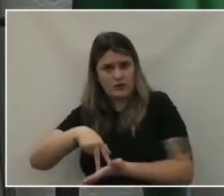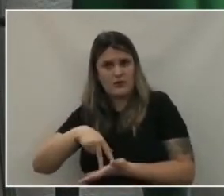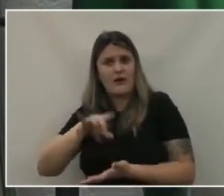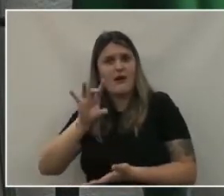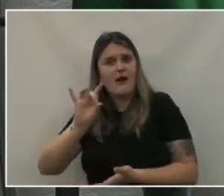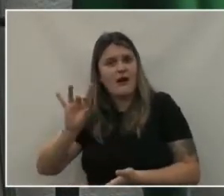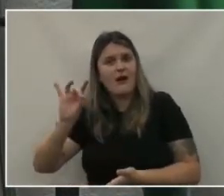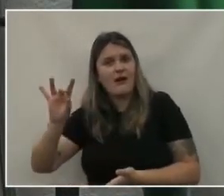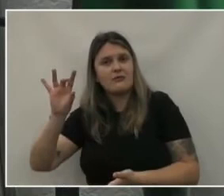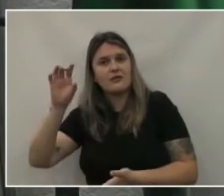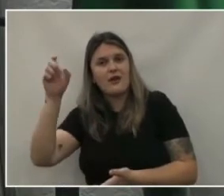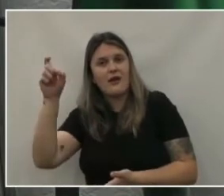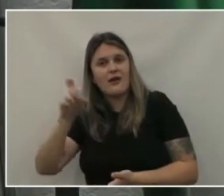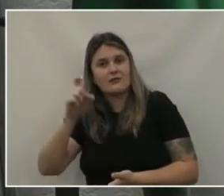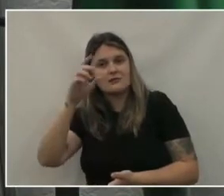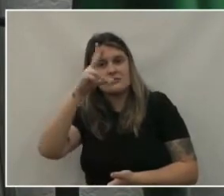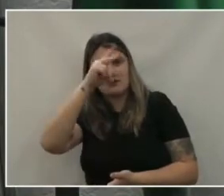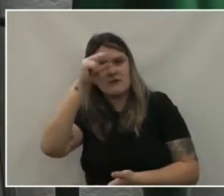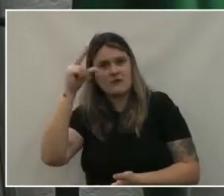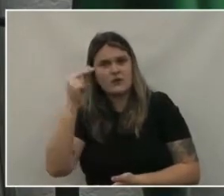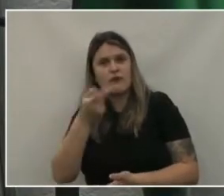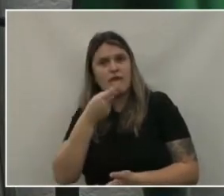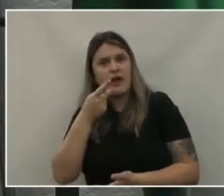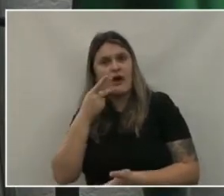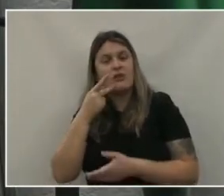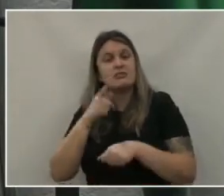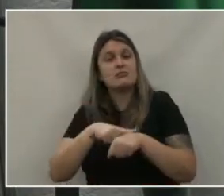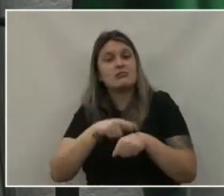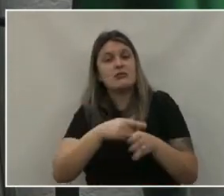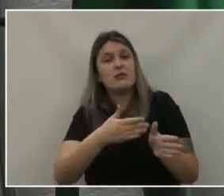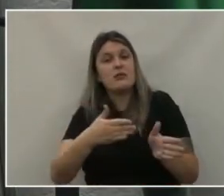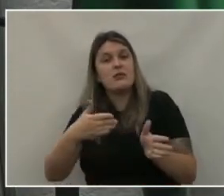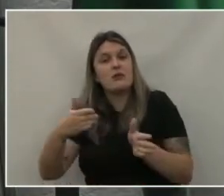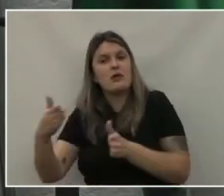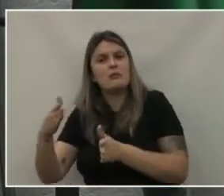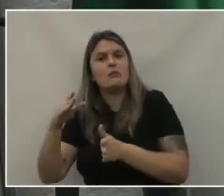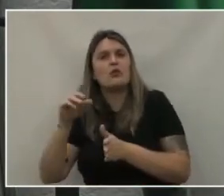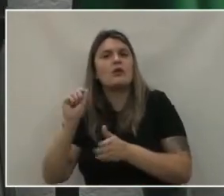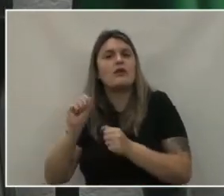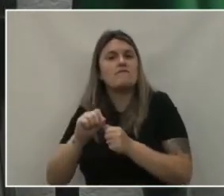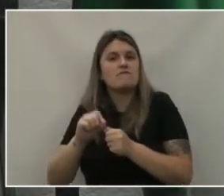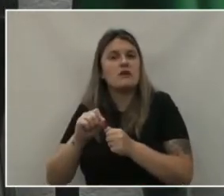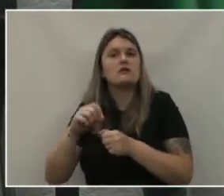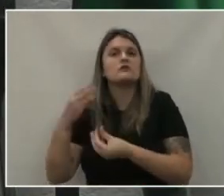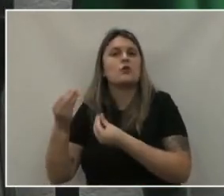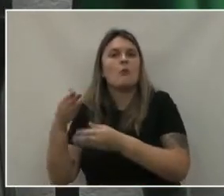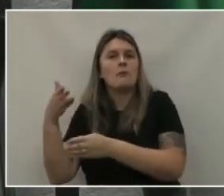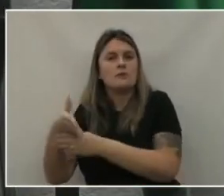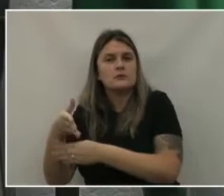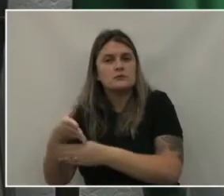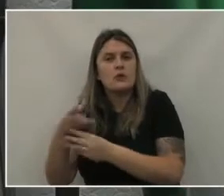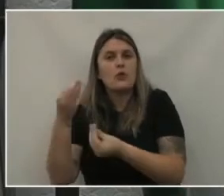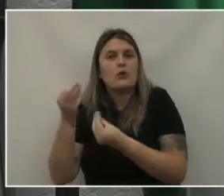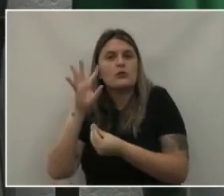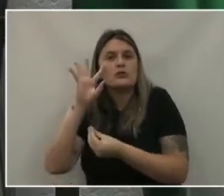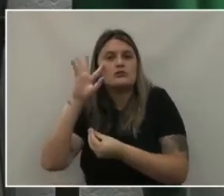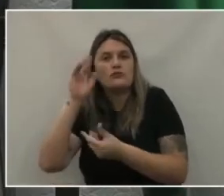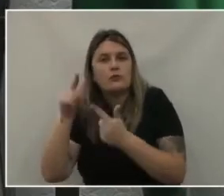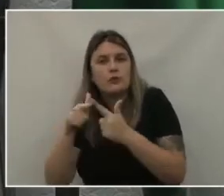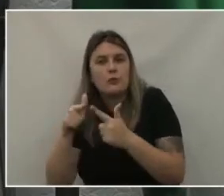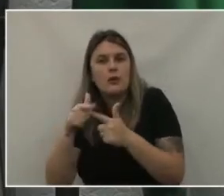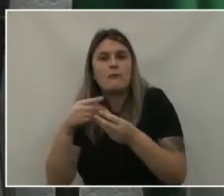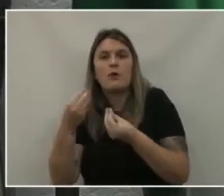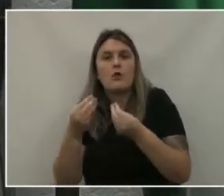cada um falar da sua parte, falar do seu engajamento nisso, falar da sua participação nessa situação que chegou